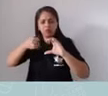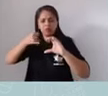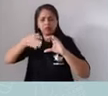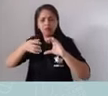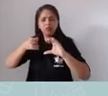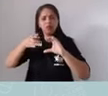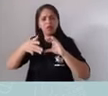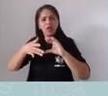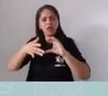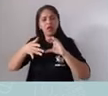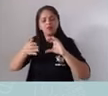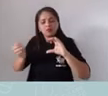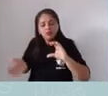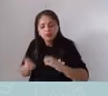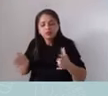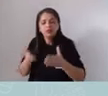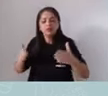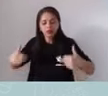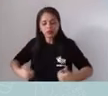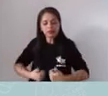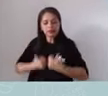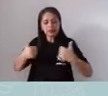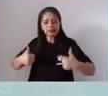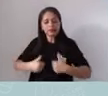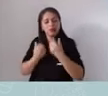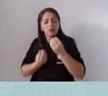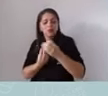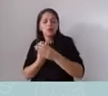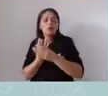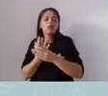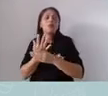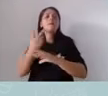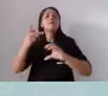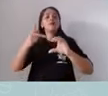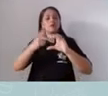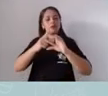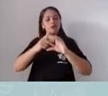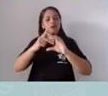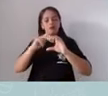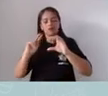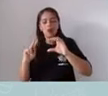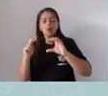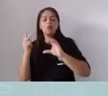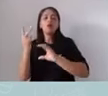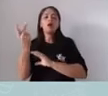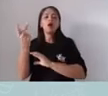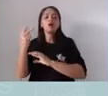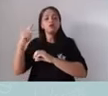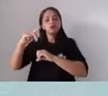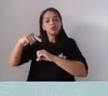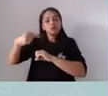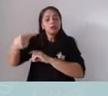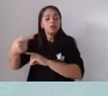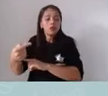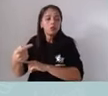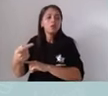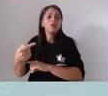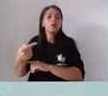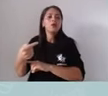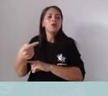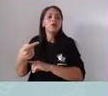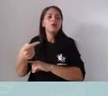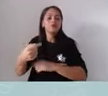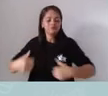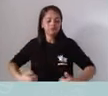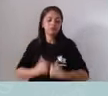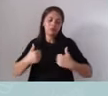uma maneira de estimular o nosso sistema imune a produzir essa proteína, a reconhecê-la posteriormente e já produzir a resposta